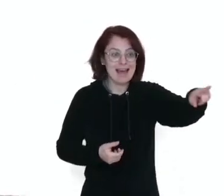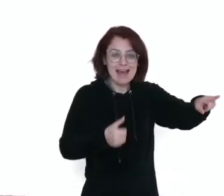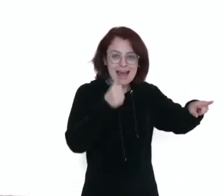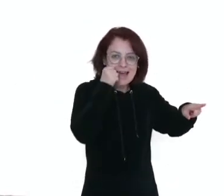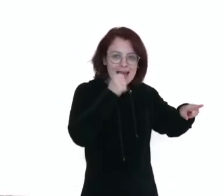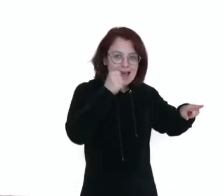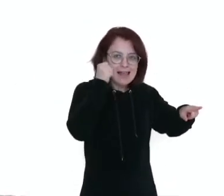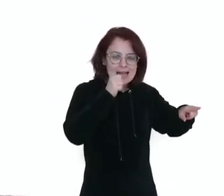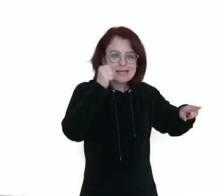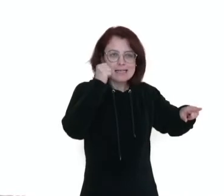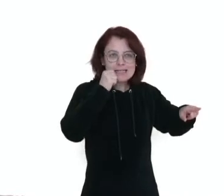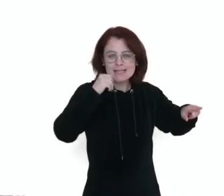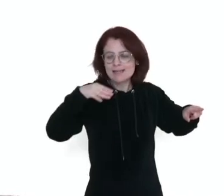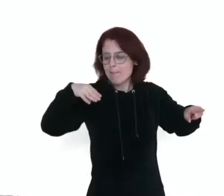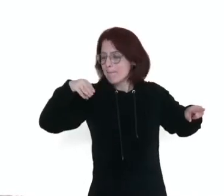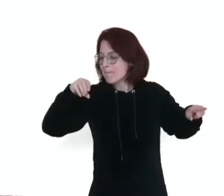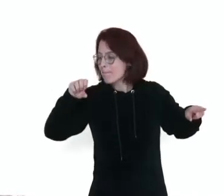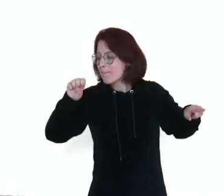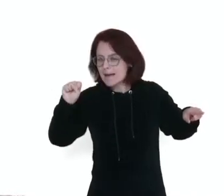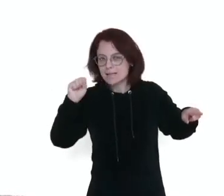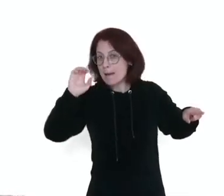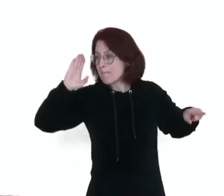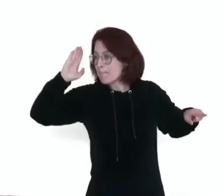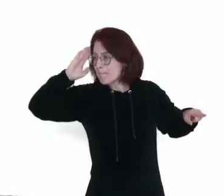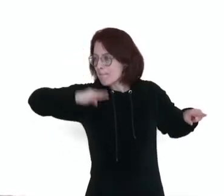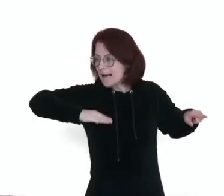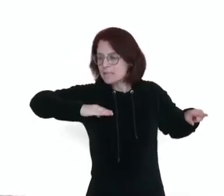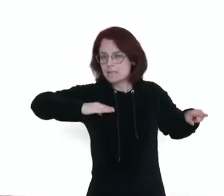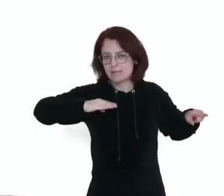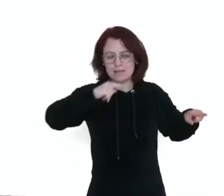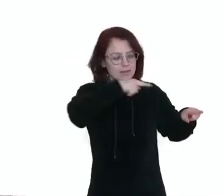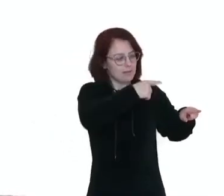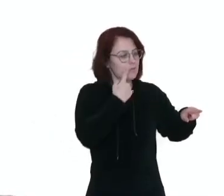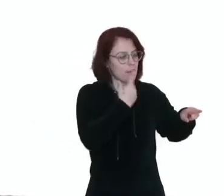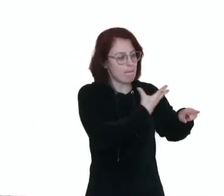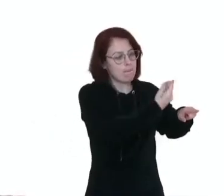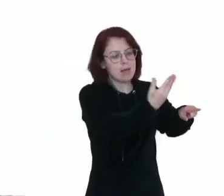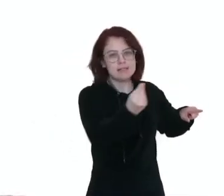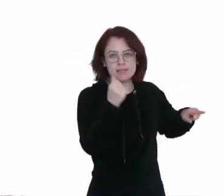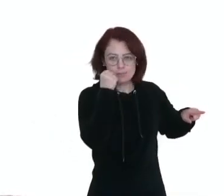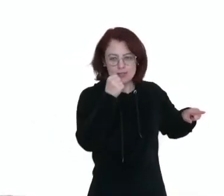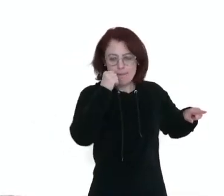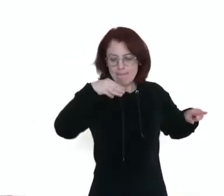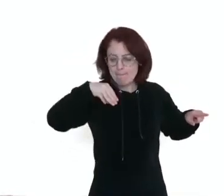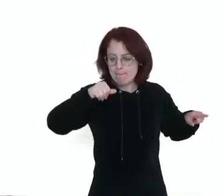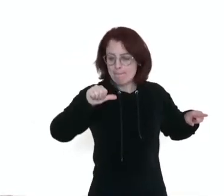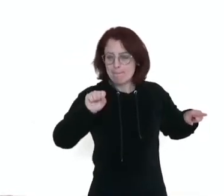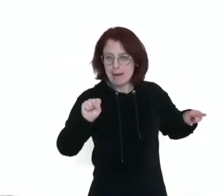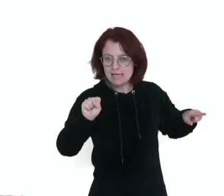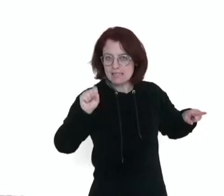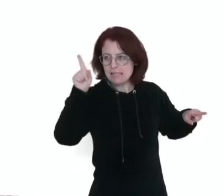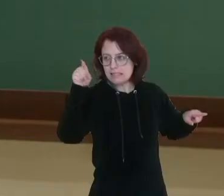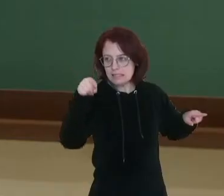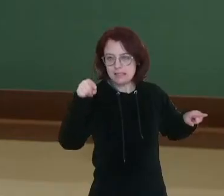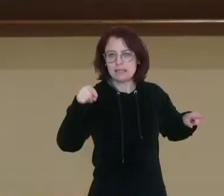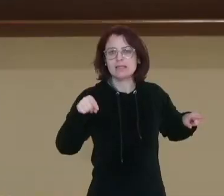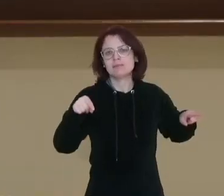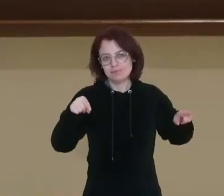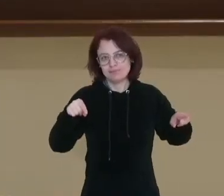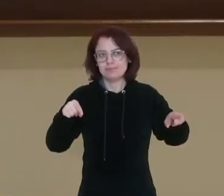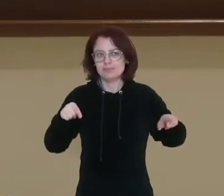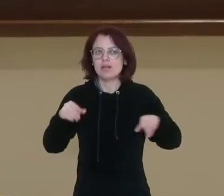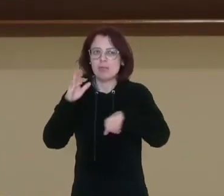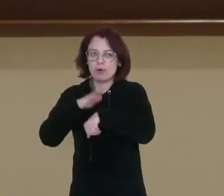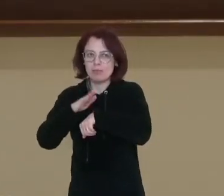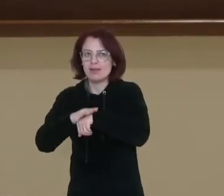foram más ao dizerem para o irmão que ele havia sido encontrado em uma caixinha, né? Então vejam